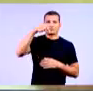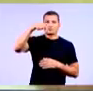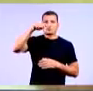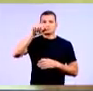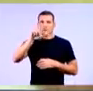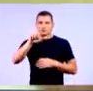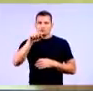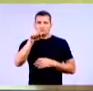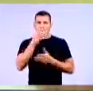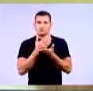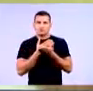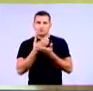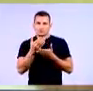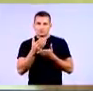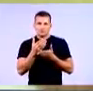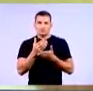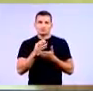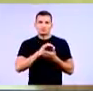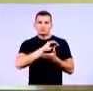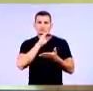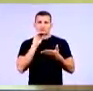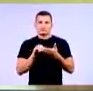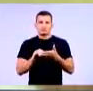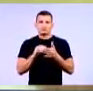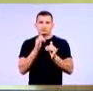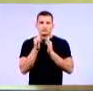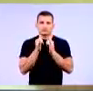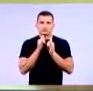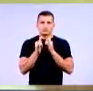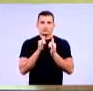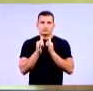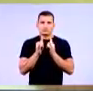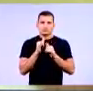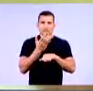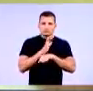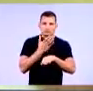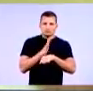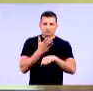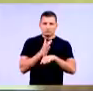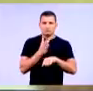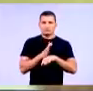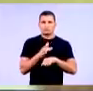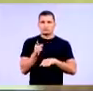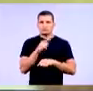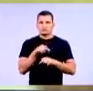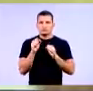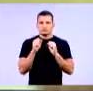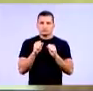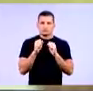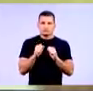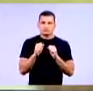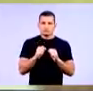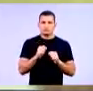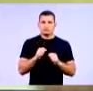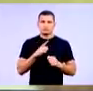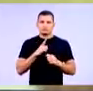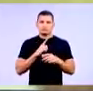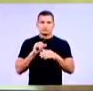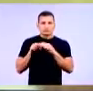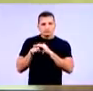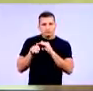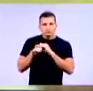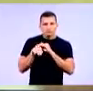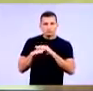vai começar a colocar as informações em prática, né? Onde você vai poder ter um repositório